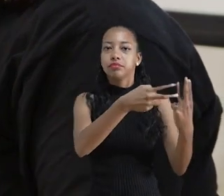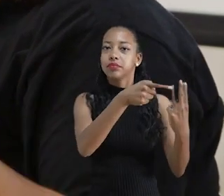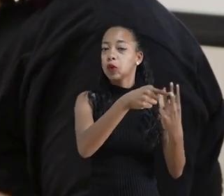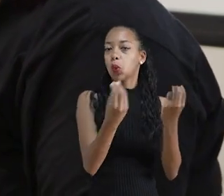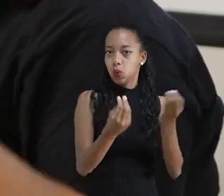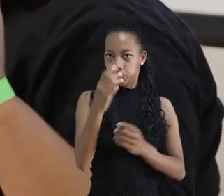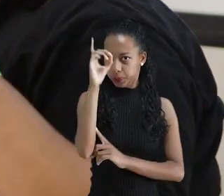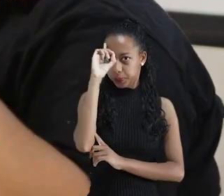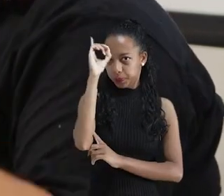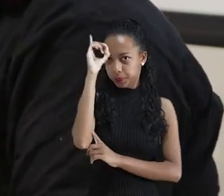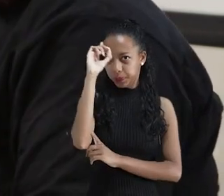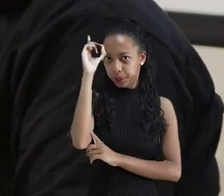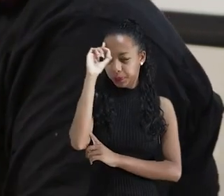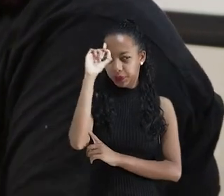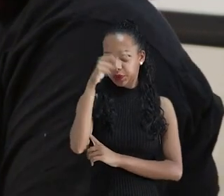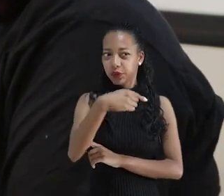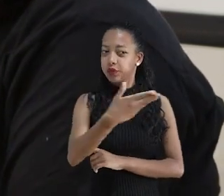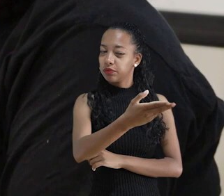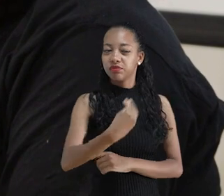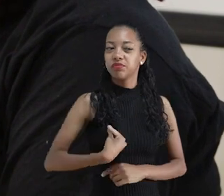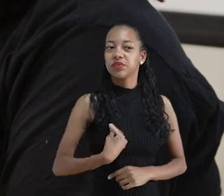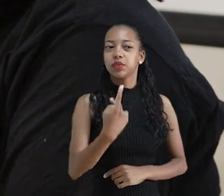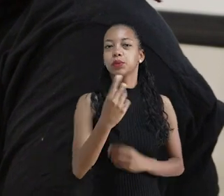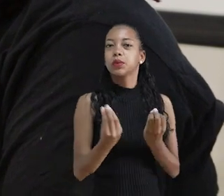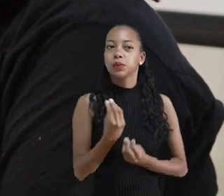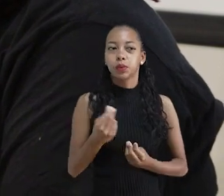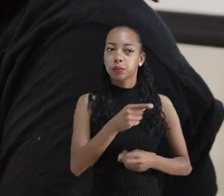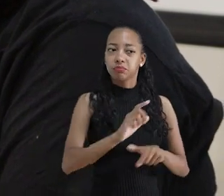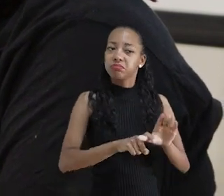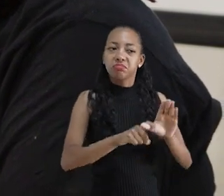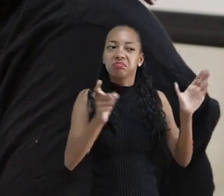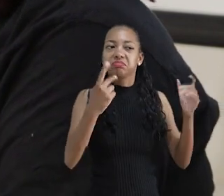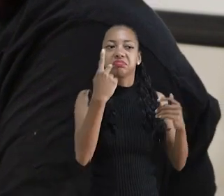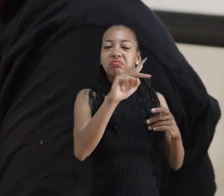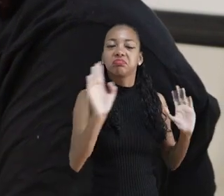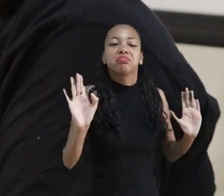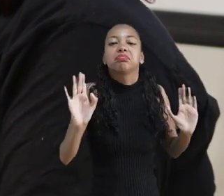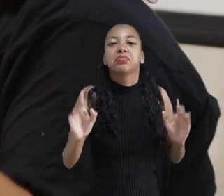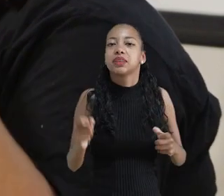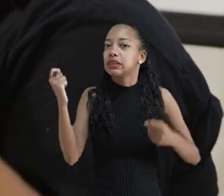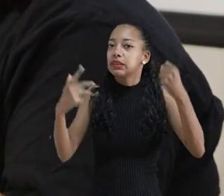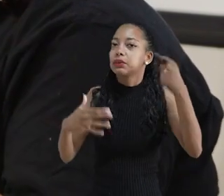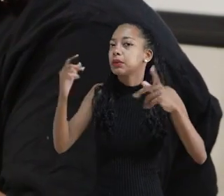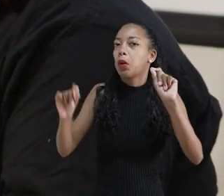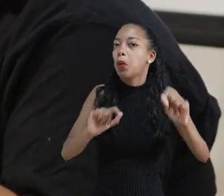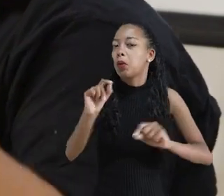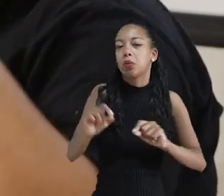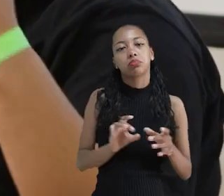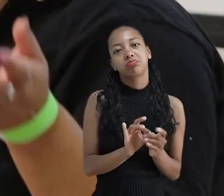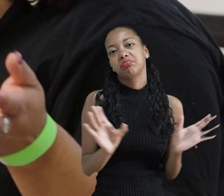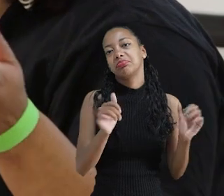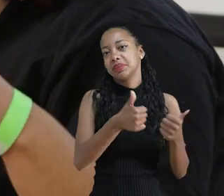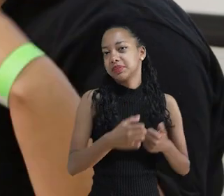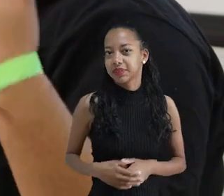era essa tipo ó a gente quer que vocês decidam do que vocês querem falar né que vocês tomem as decisões e que vocês partilhem desse